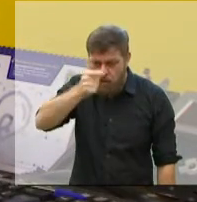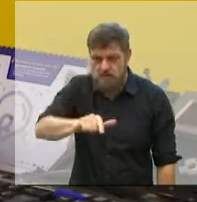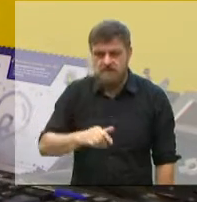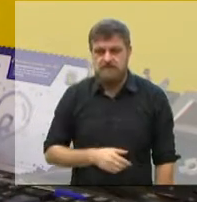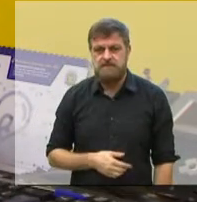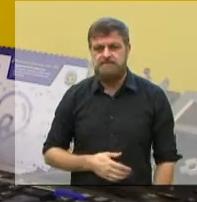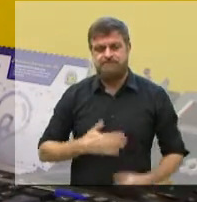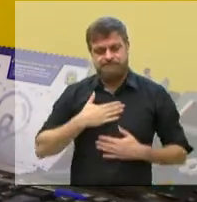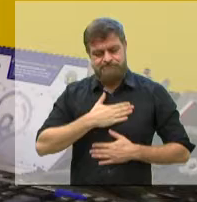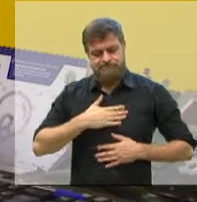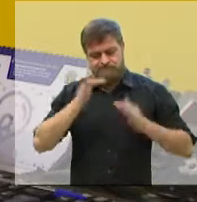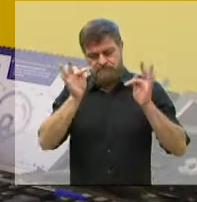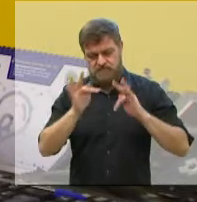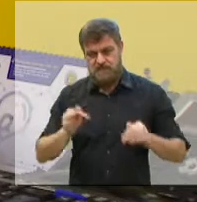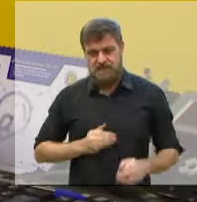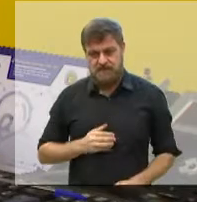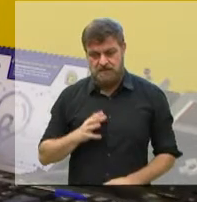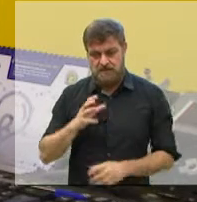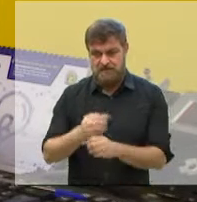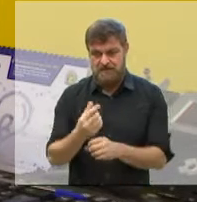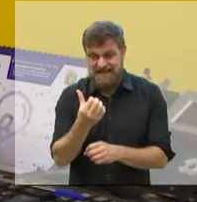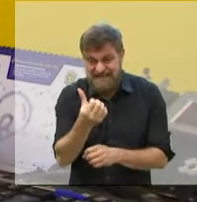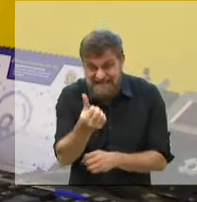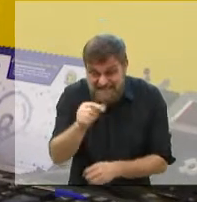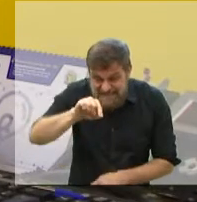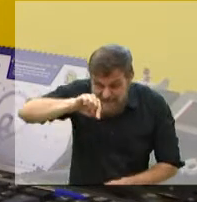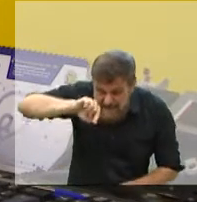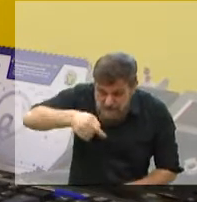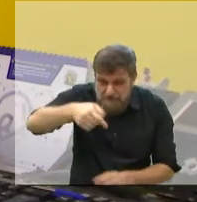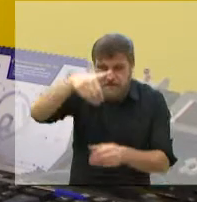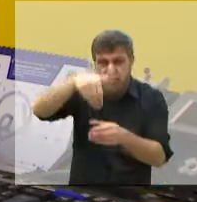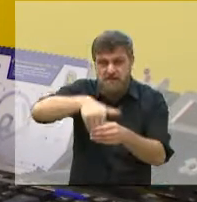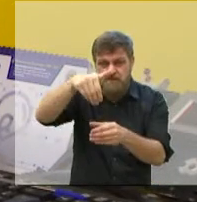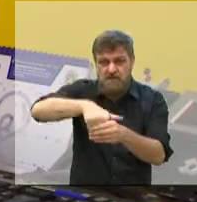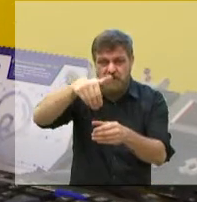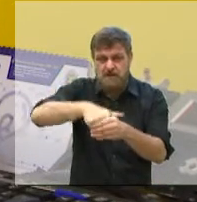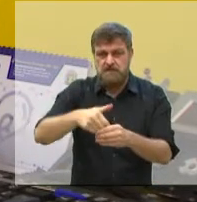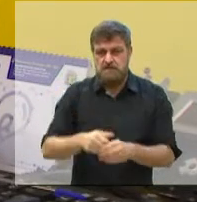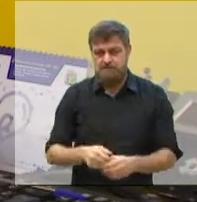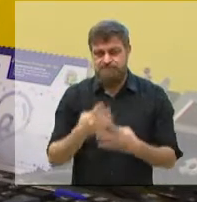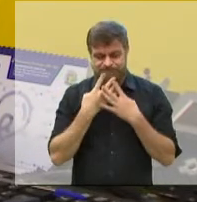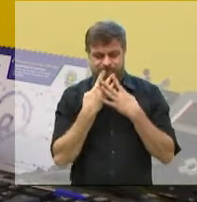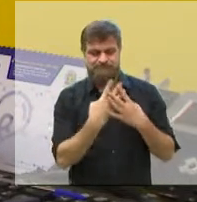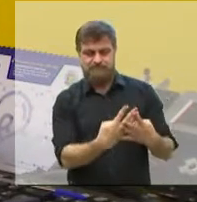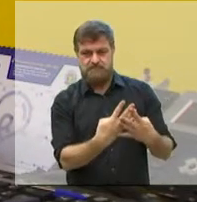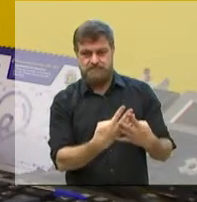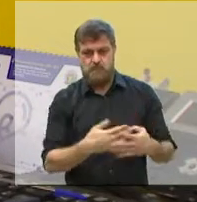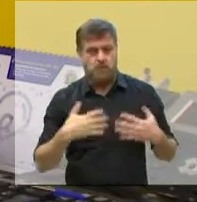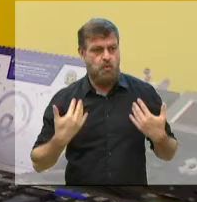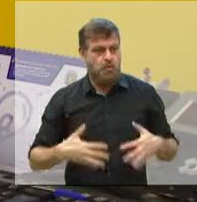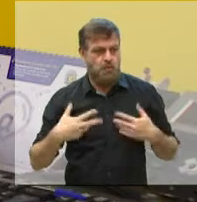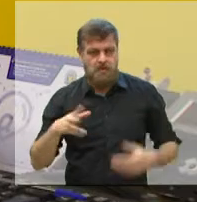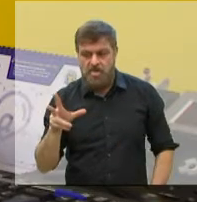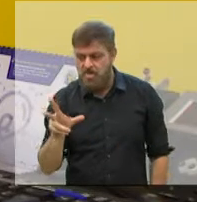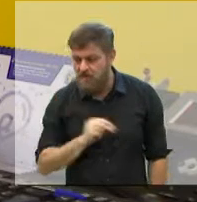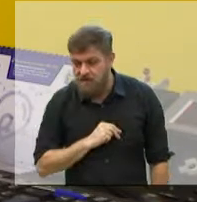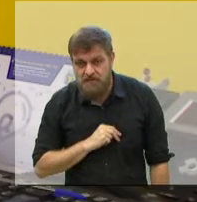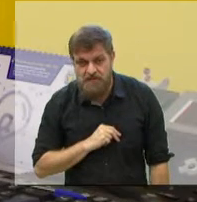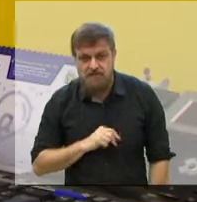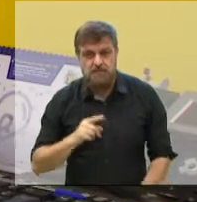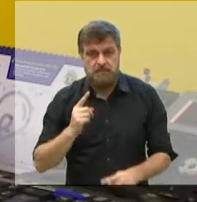para grata felicidade, eu tive mais de 6.000 votos. Confesso a você que para mim foi uma surpresa muito